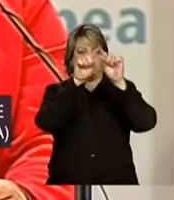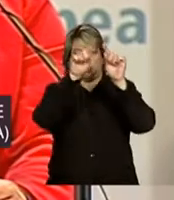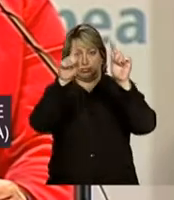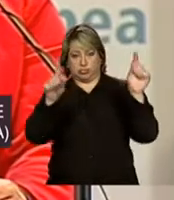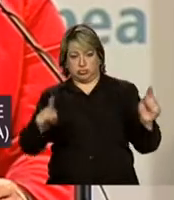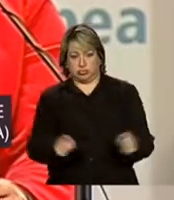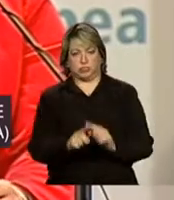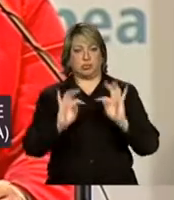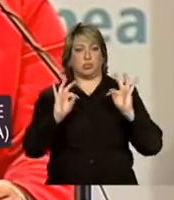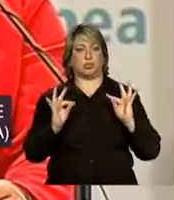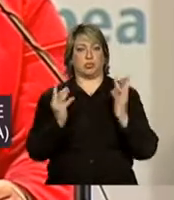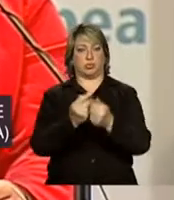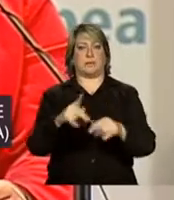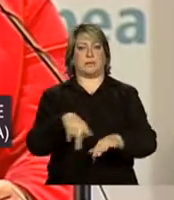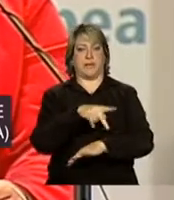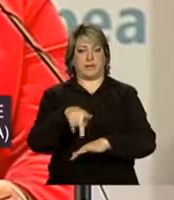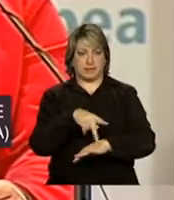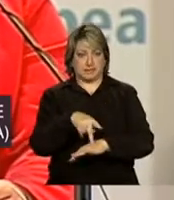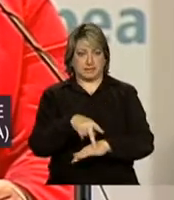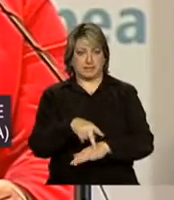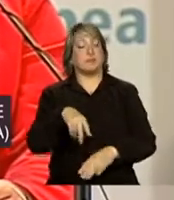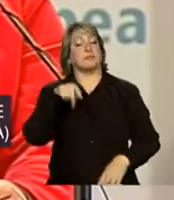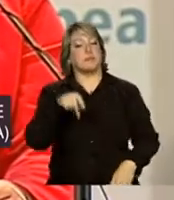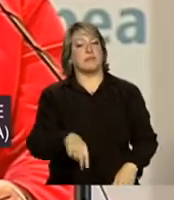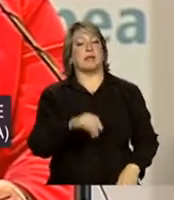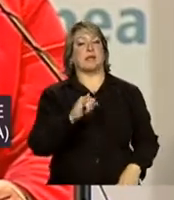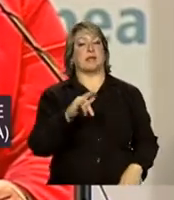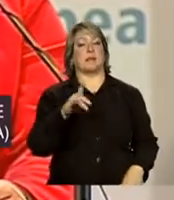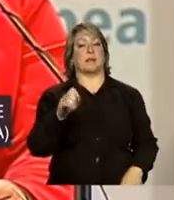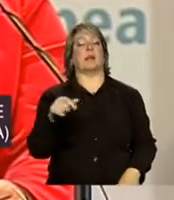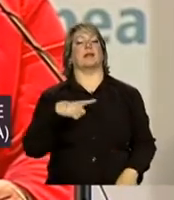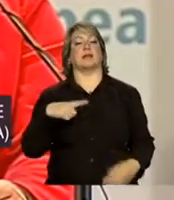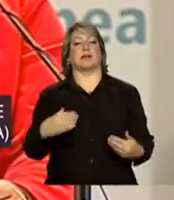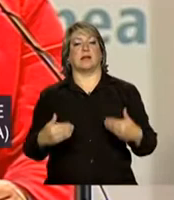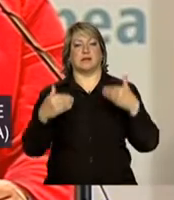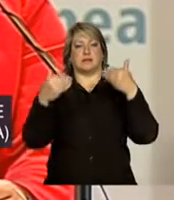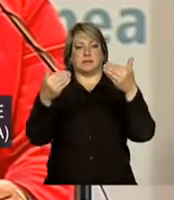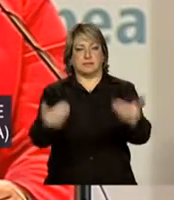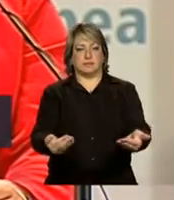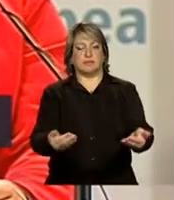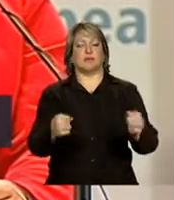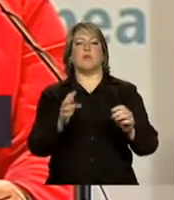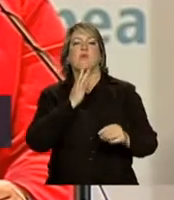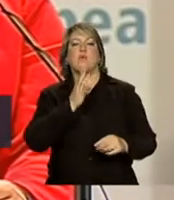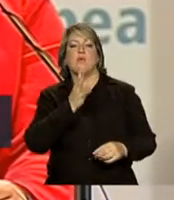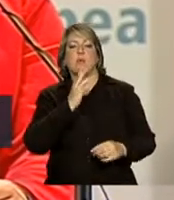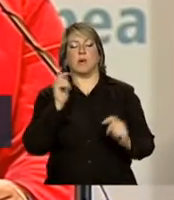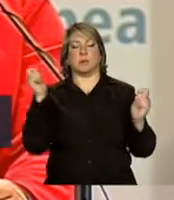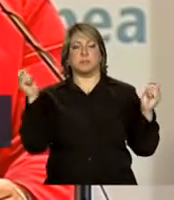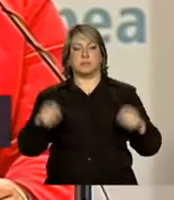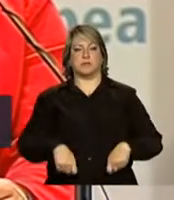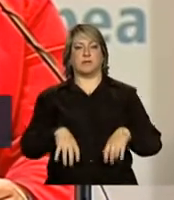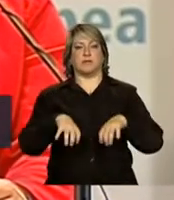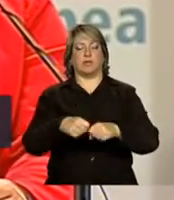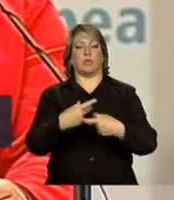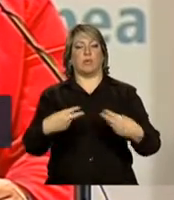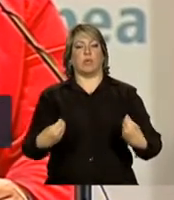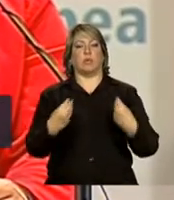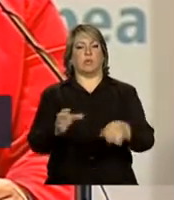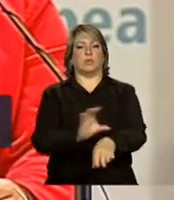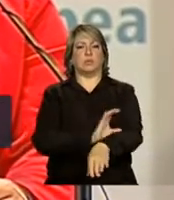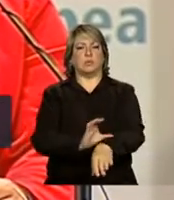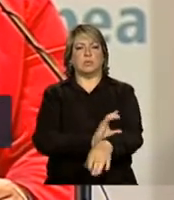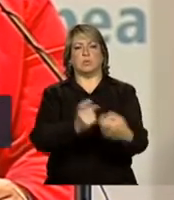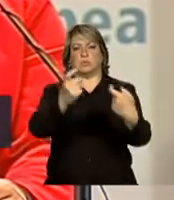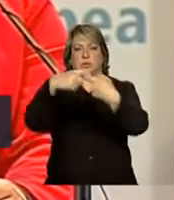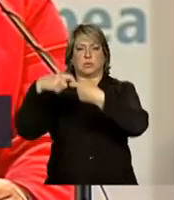país. Ademais, o Instituto tem passado adiante seu conhecimento e capacitação através da contínua oferta de cursos de extensão